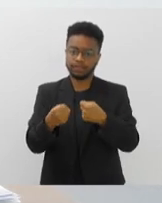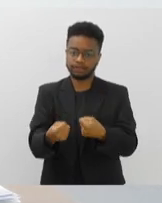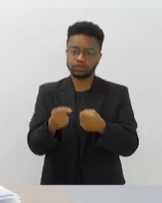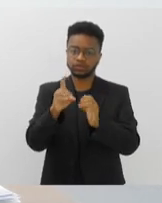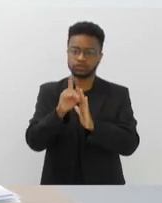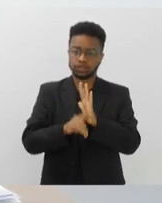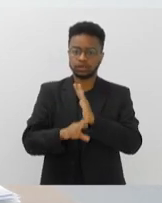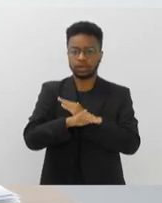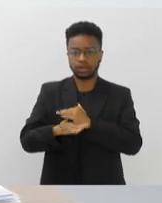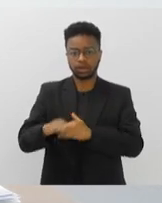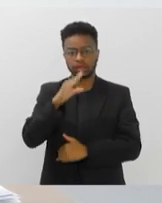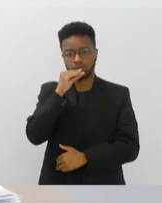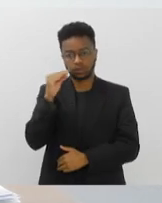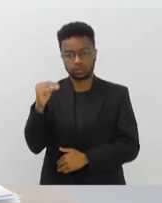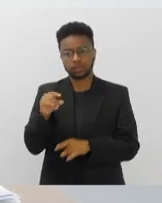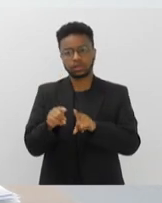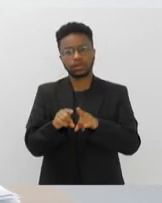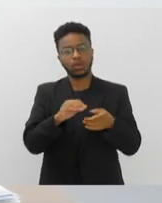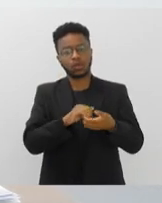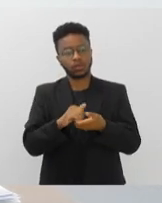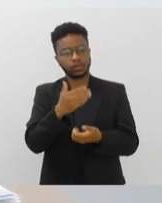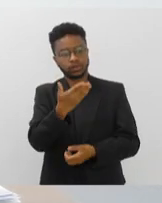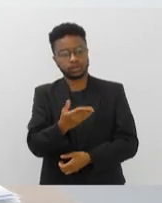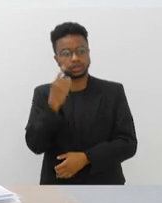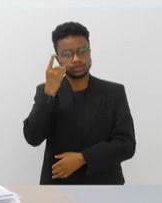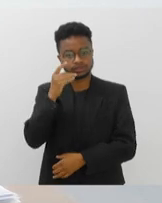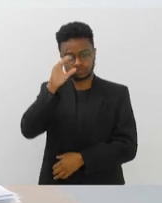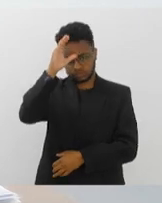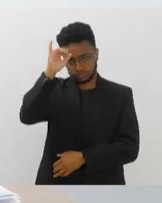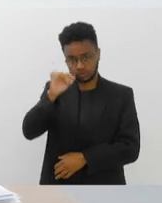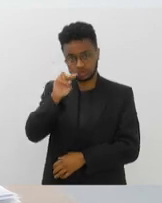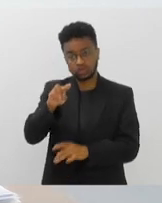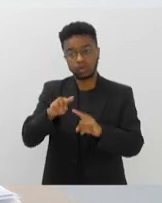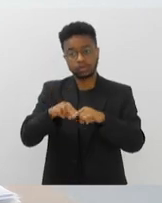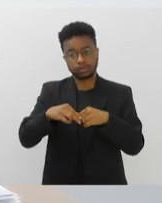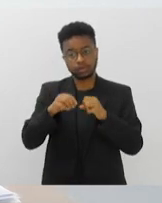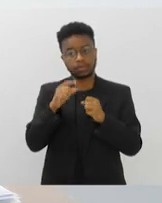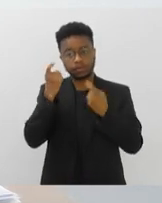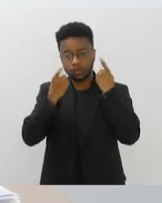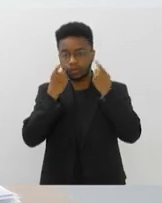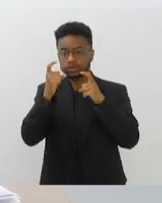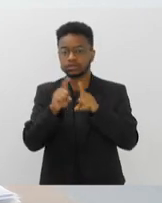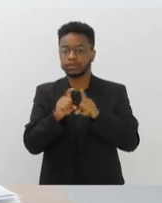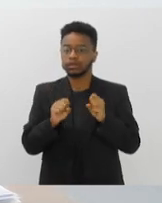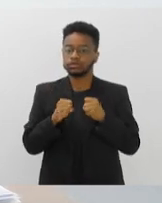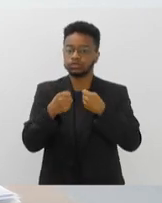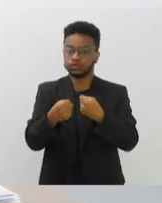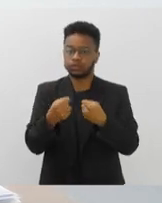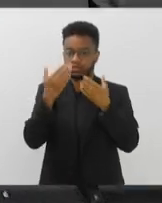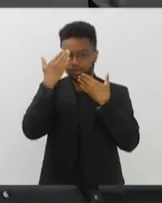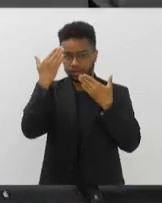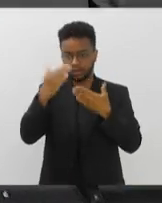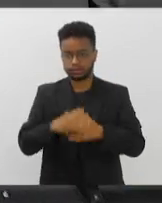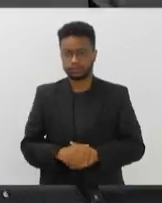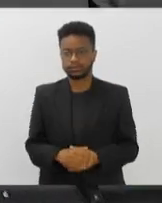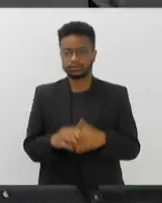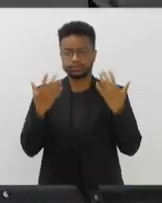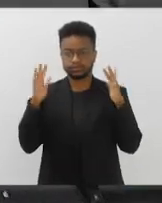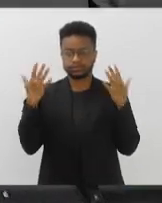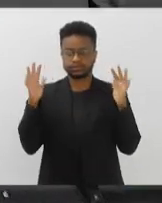do direito de criança e adolescente e cumprimento seu mandato pela preocupação e a dedicação a essa causa obrigada obrigada